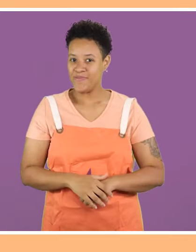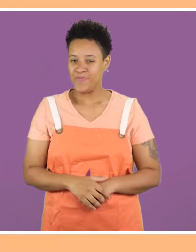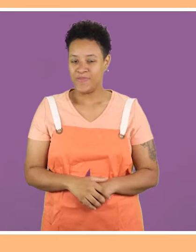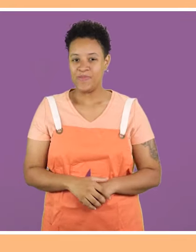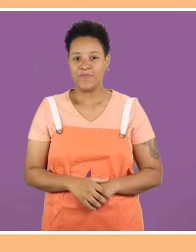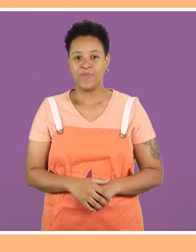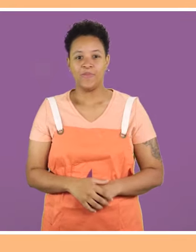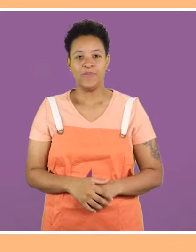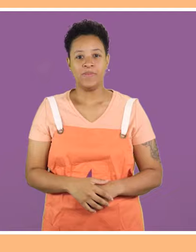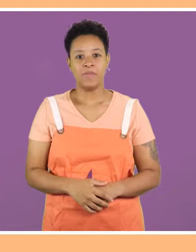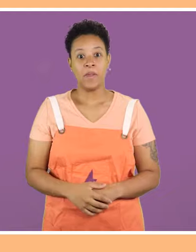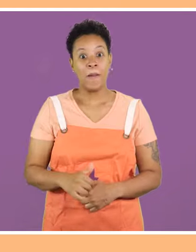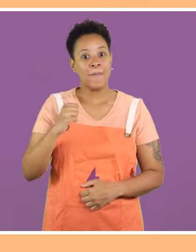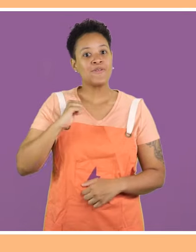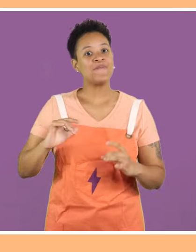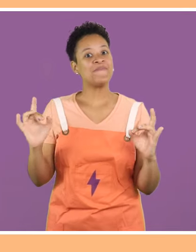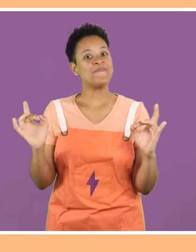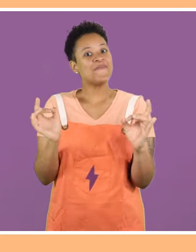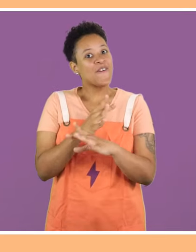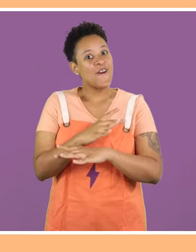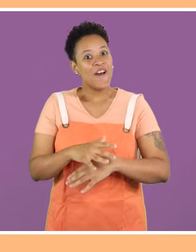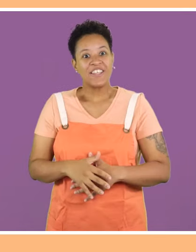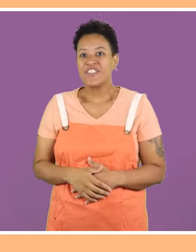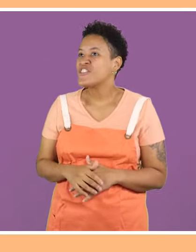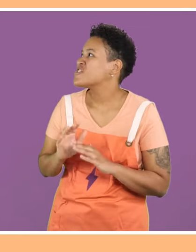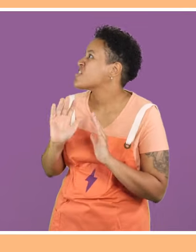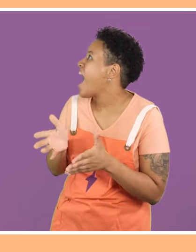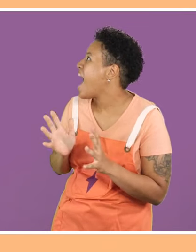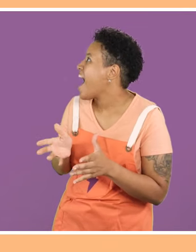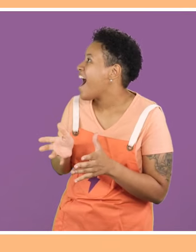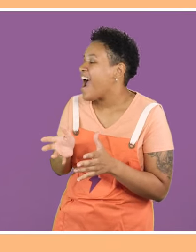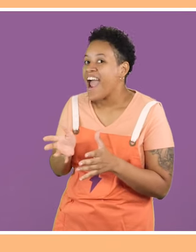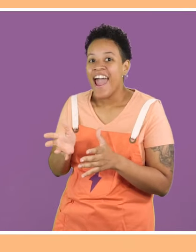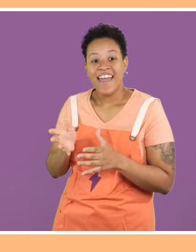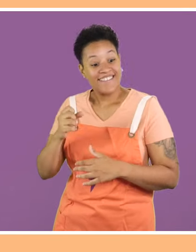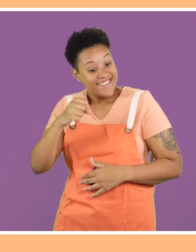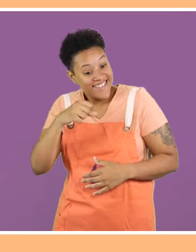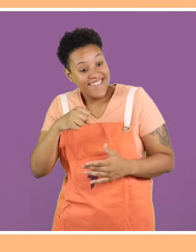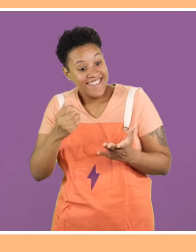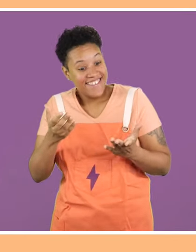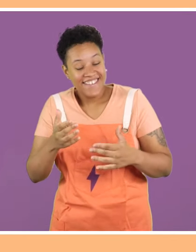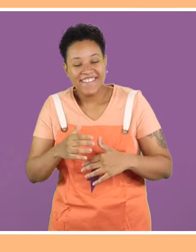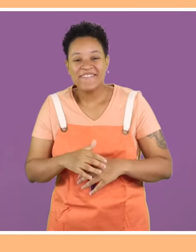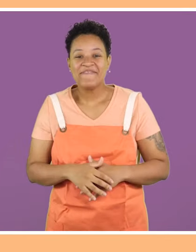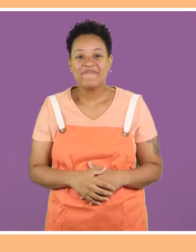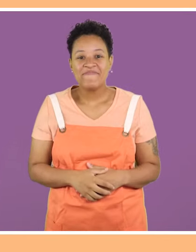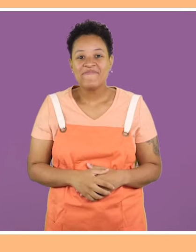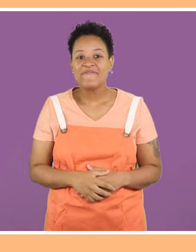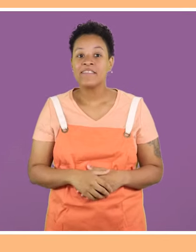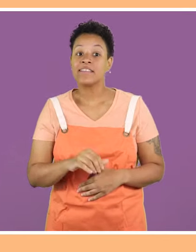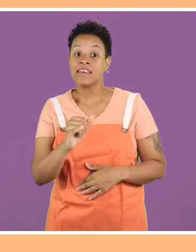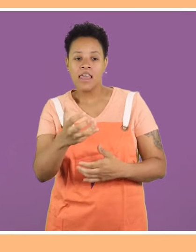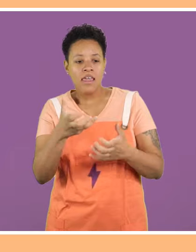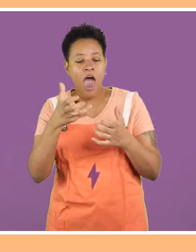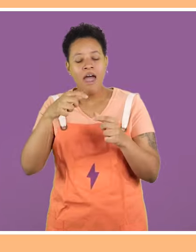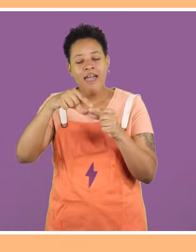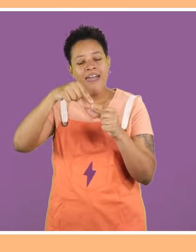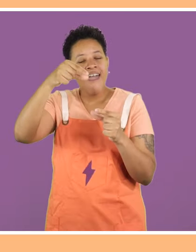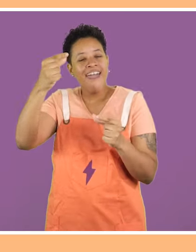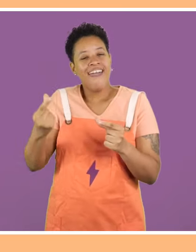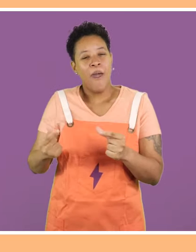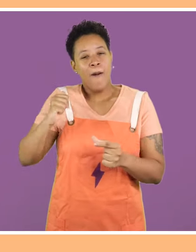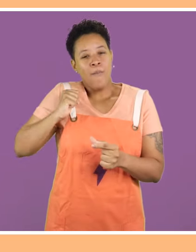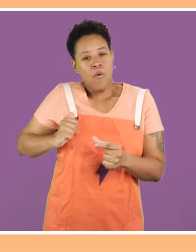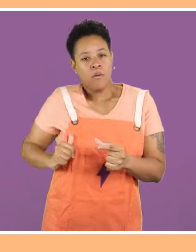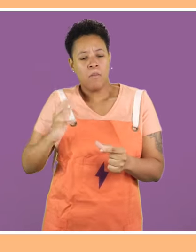E a sua bolsa tá pronta. Já tá pronto? Sim! Se quiser decorar a sua alça, você pode